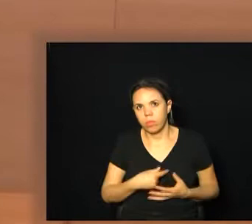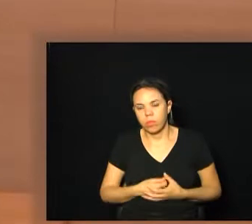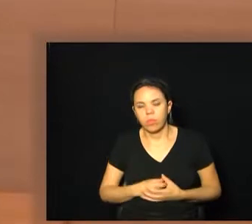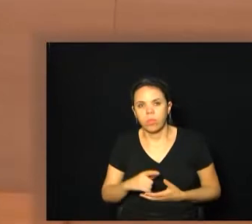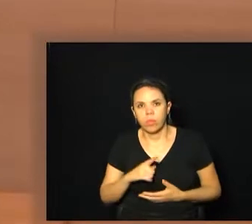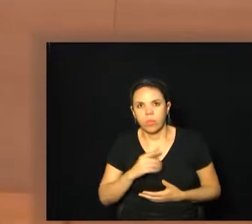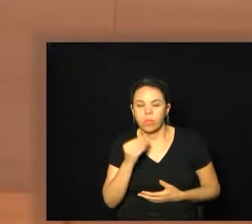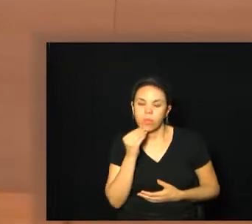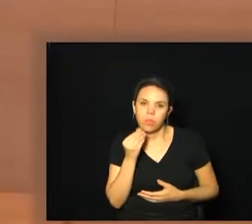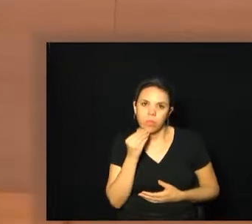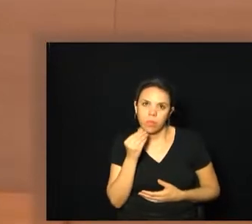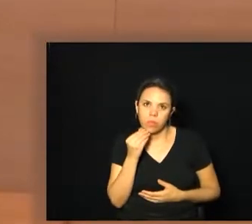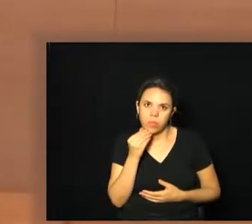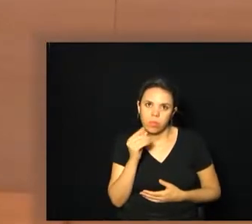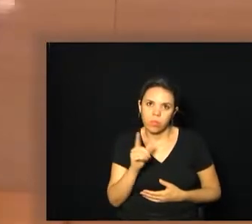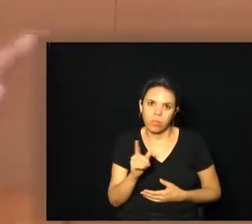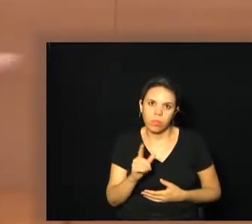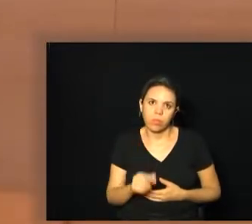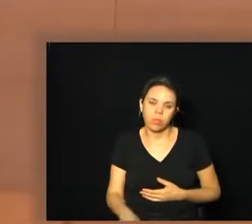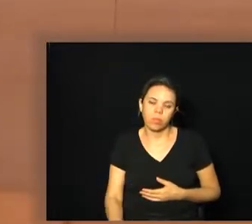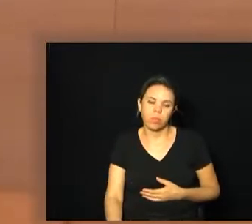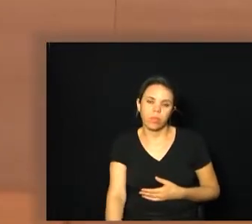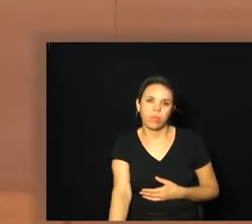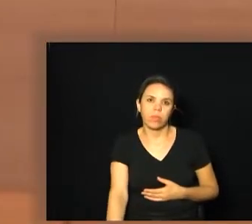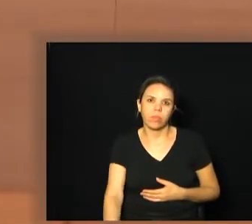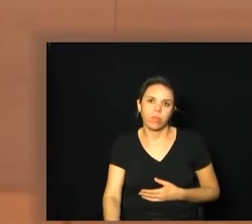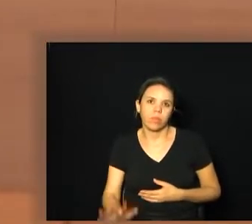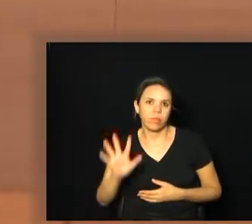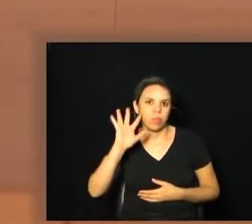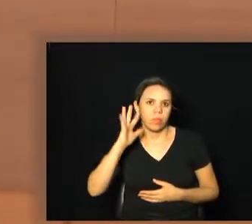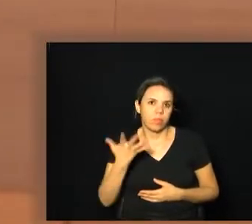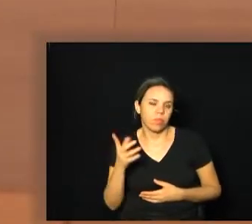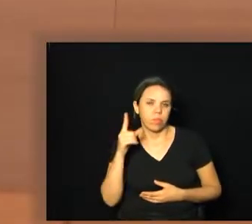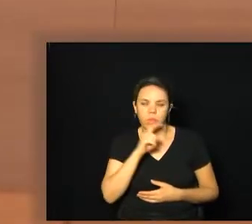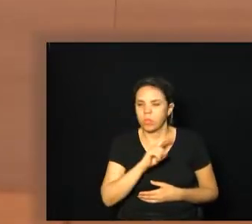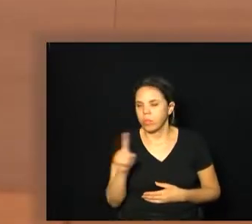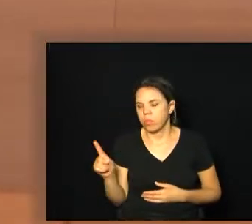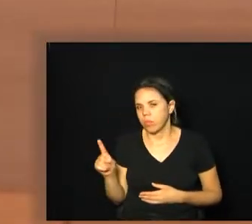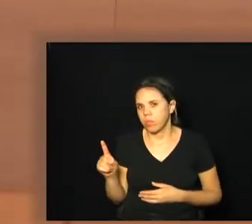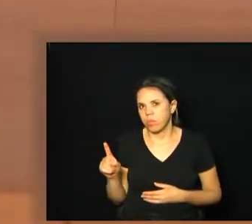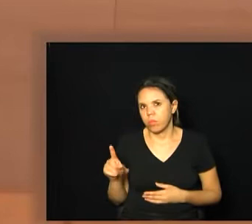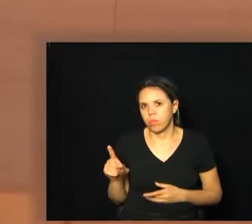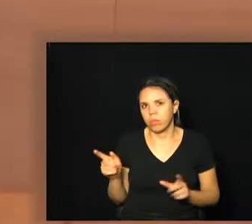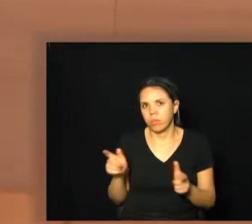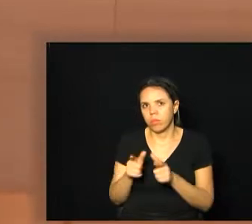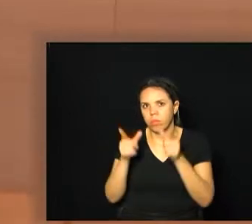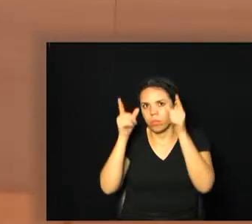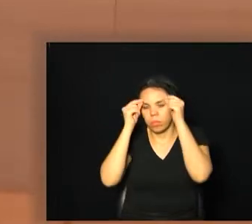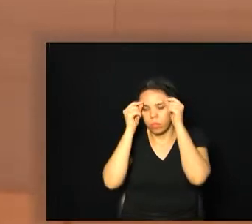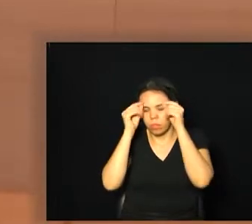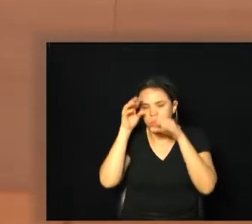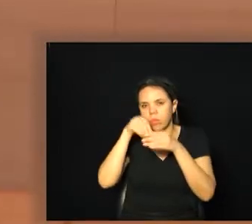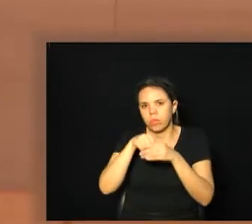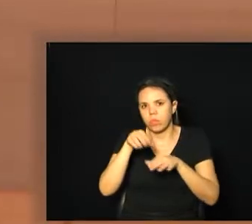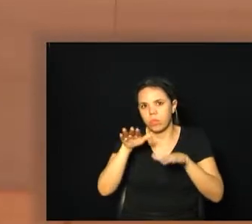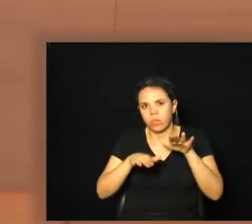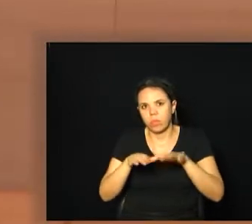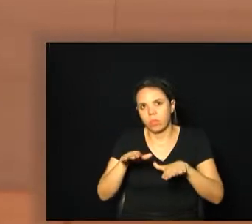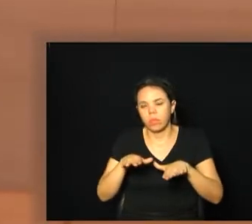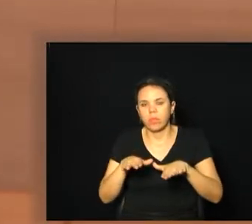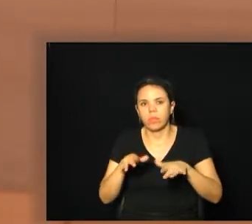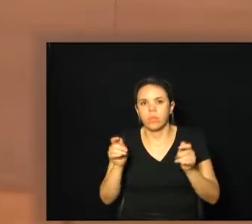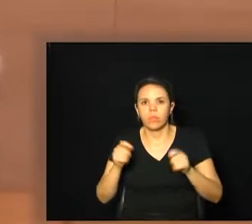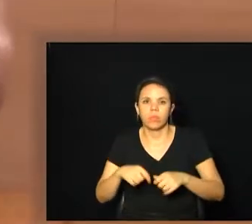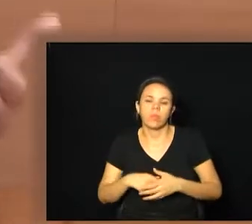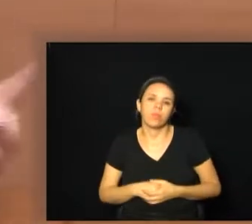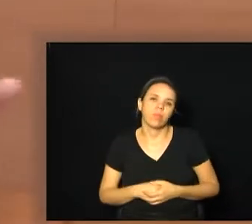a oportunidade de, lógico, não saná-los dificilmente, mas atenuá-los, cada um dentro da sua expertise, dentro da sua